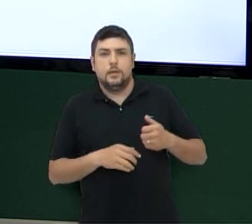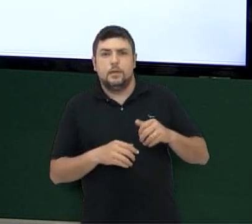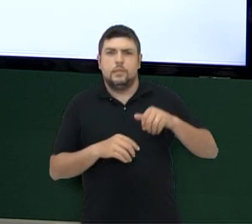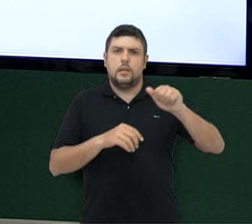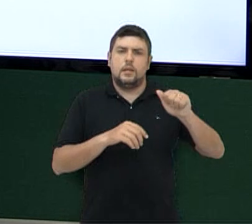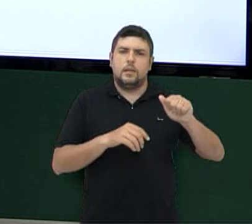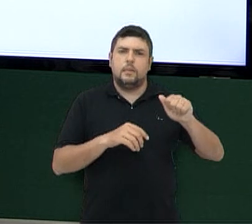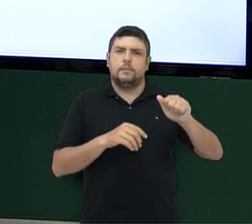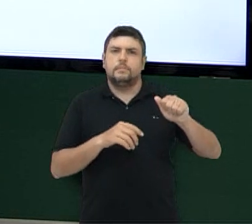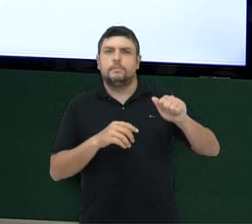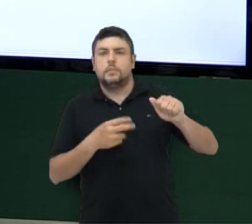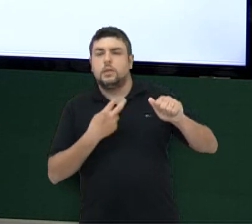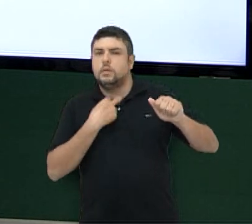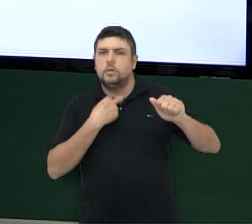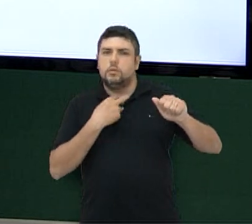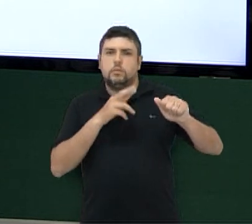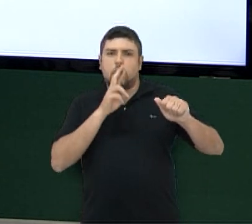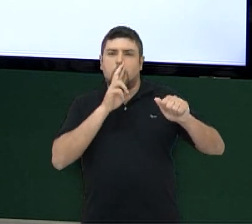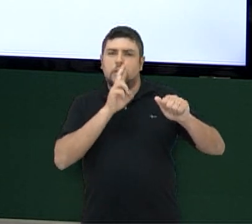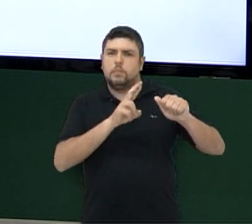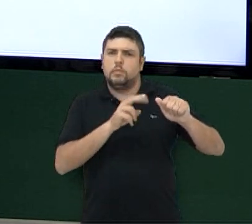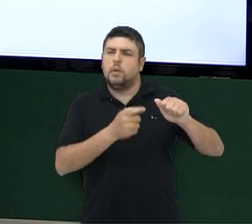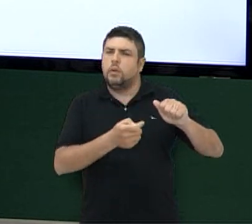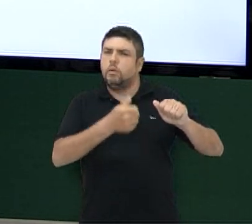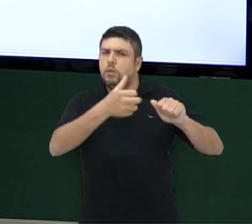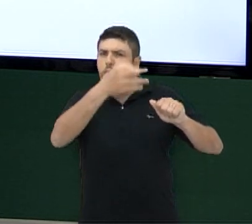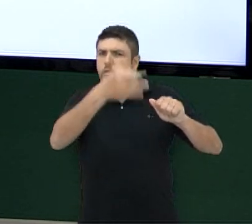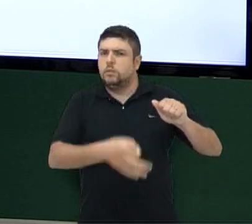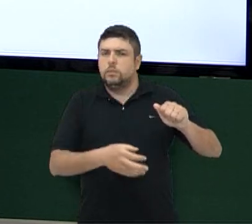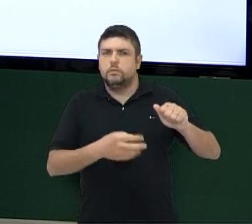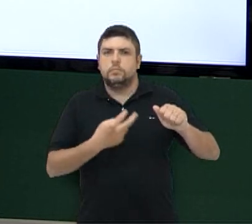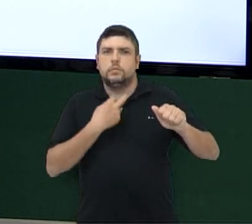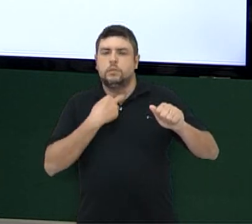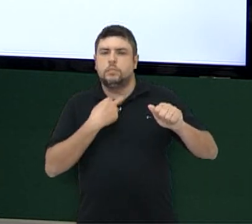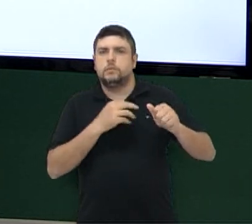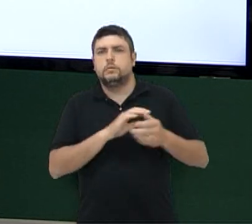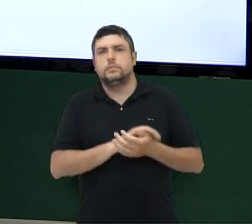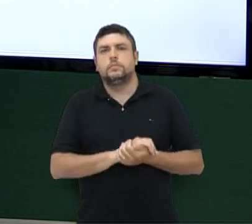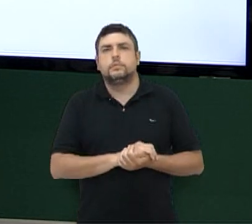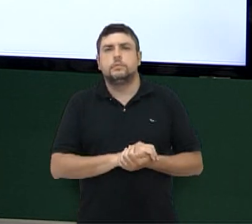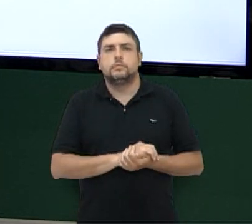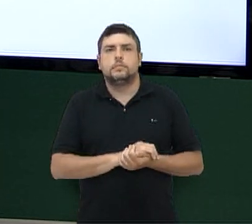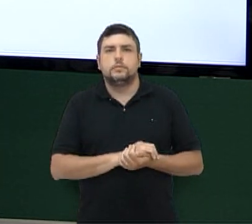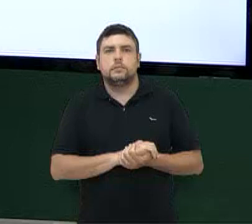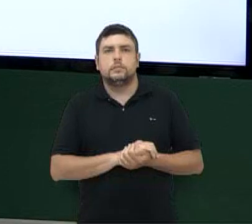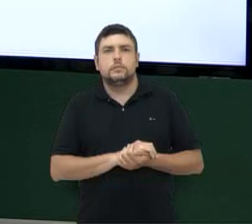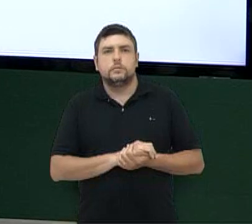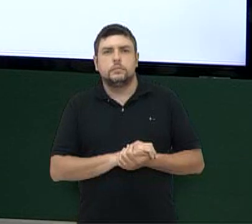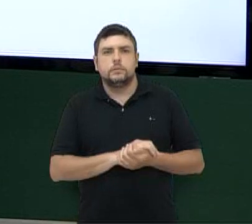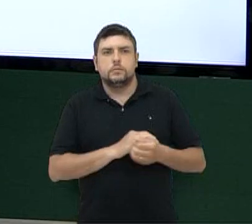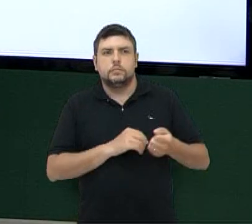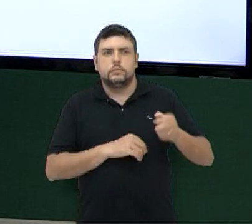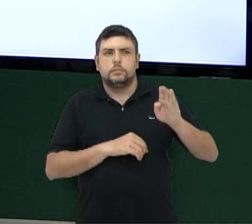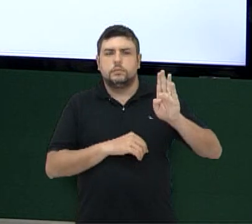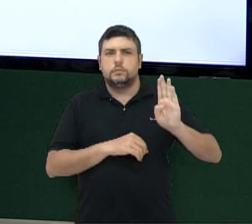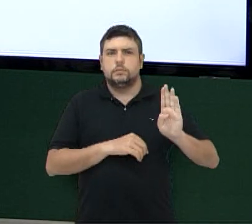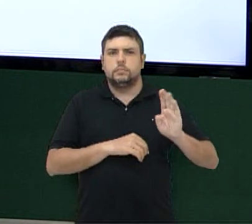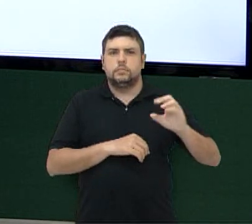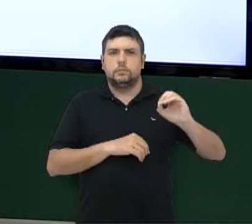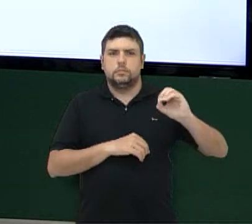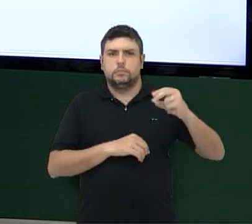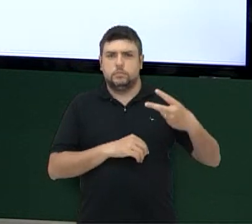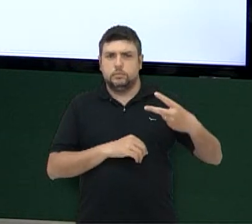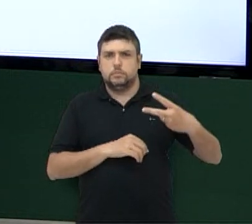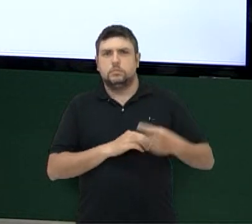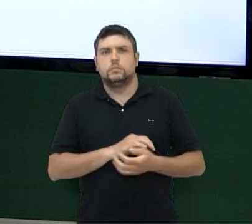uma questão incorreta, não posso colocar ela aqui. Beleza? Quase uma pegadinha aqui, né? Vamos lá, próxima. Essa